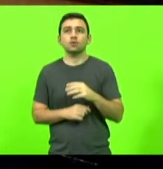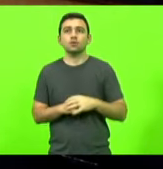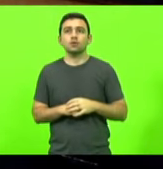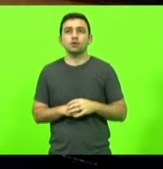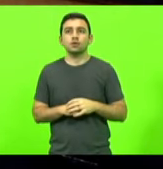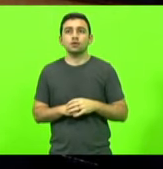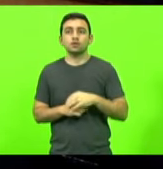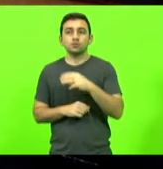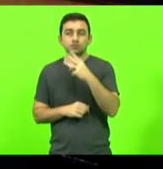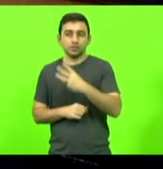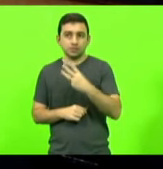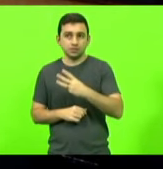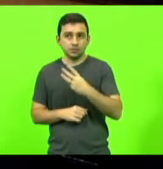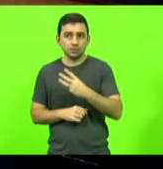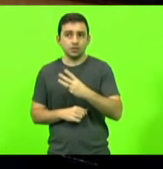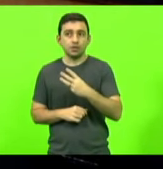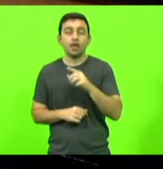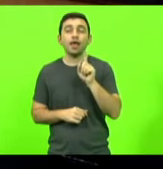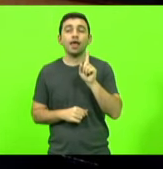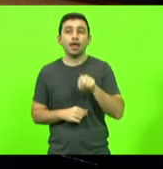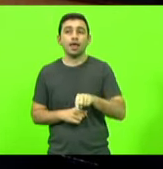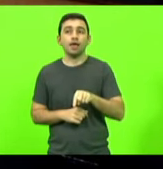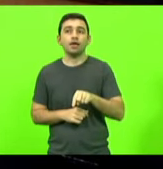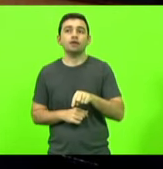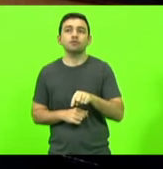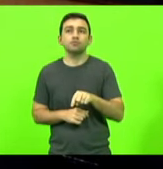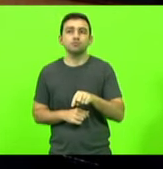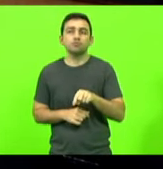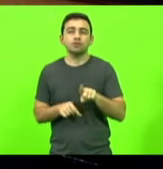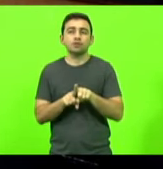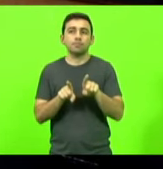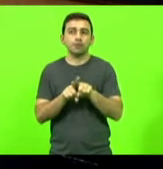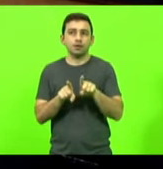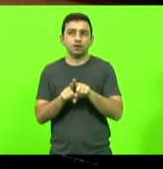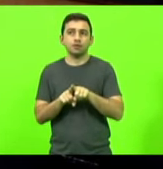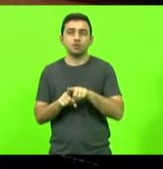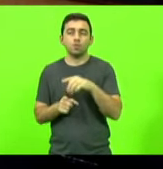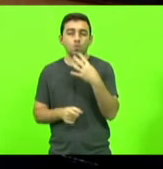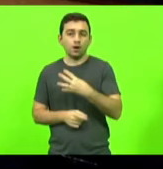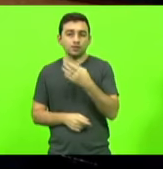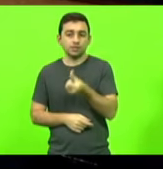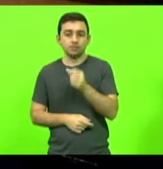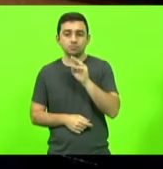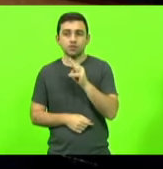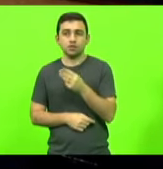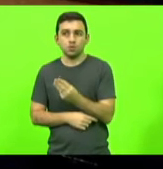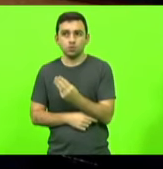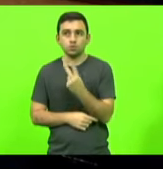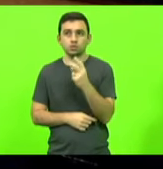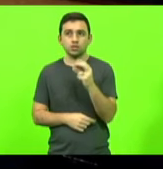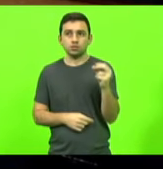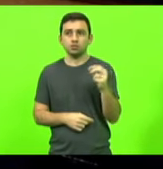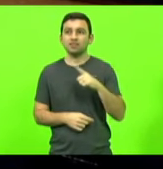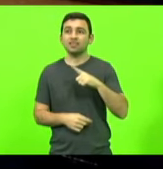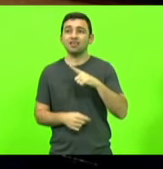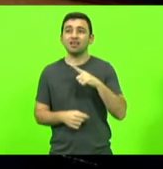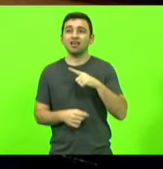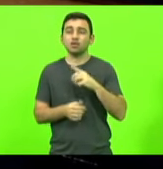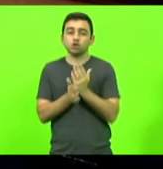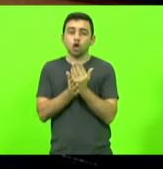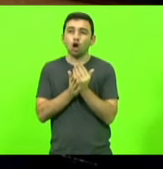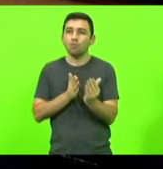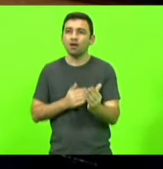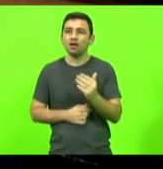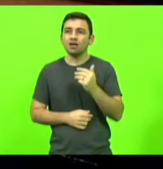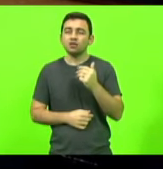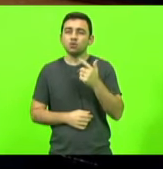3, 5 milhões 637, o lote 4, 6 milhões e 200. Tem um saldo de 12